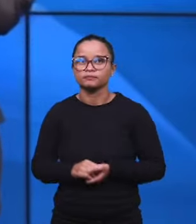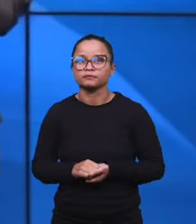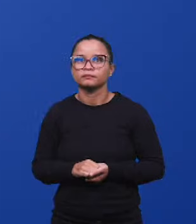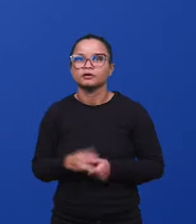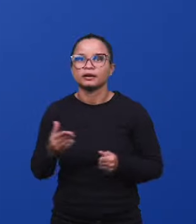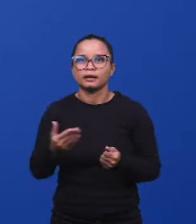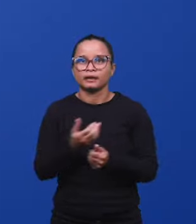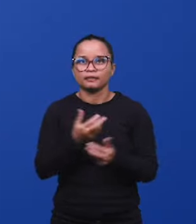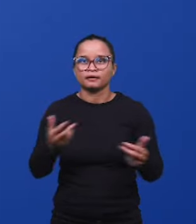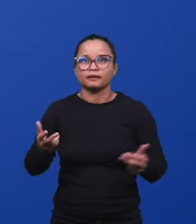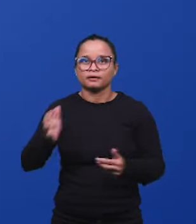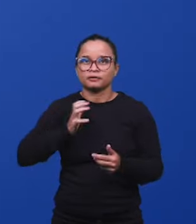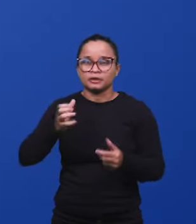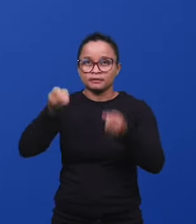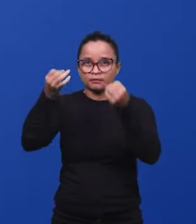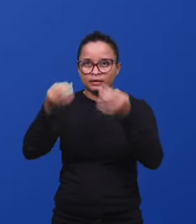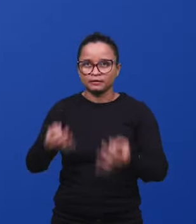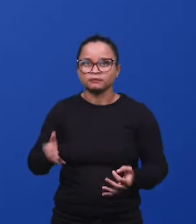4.